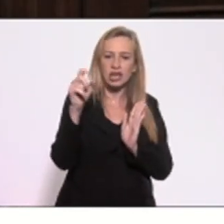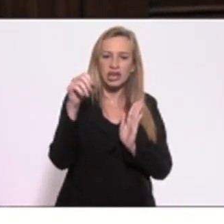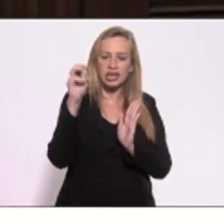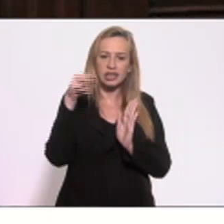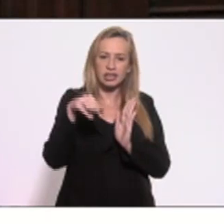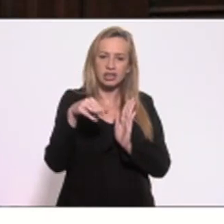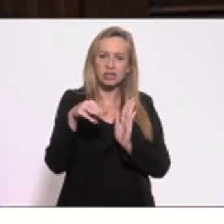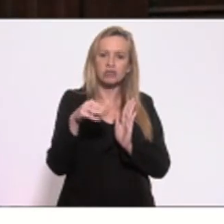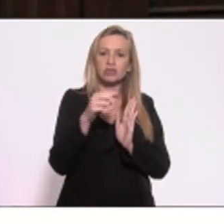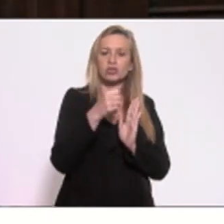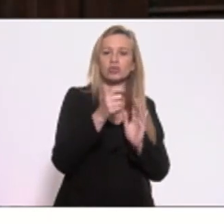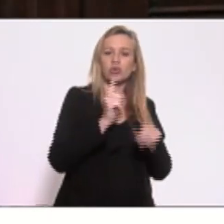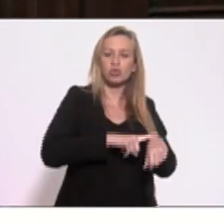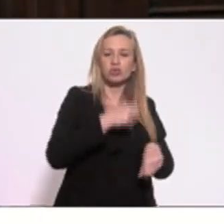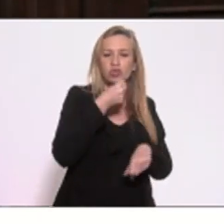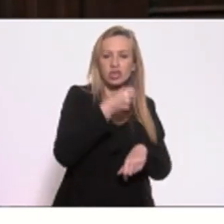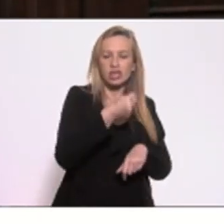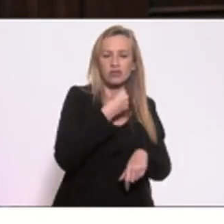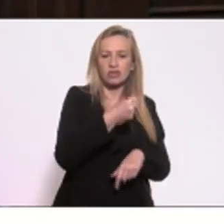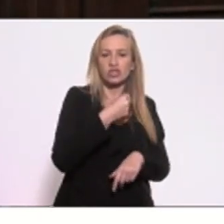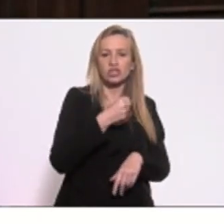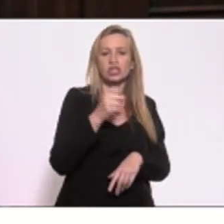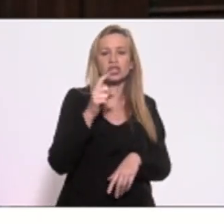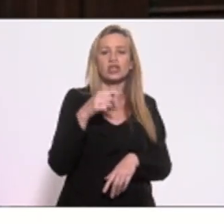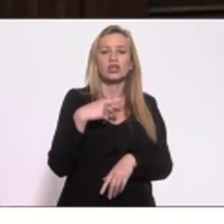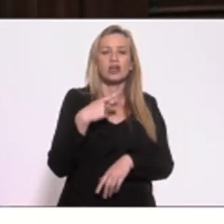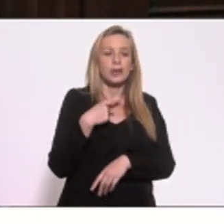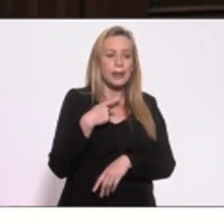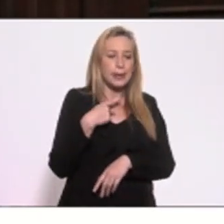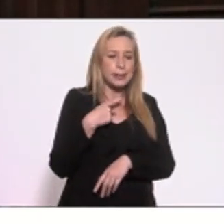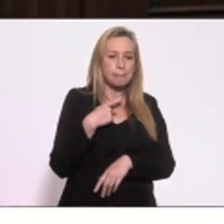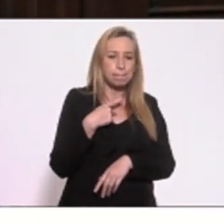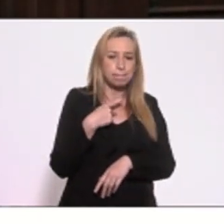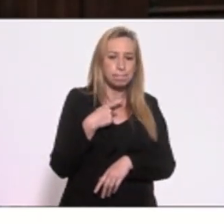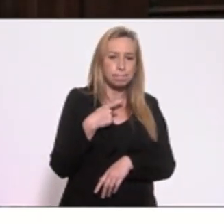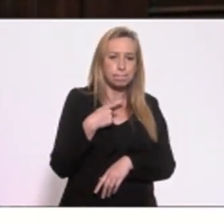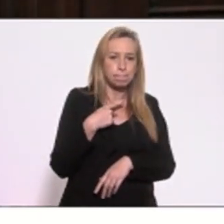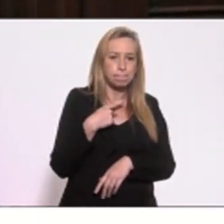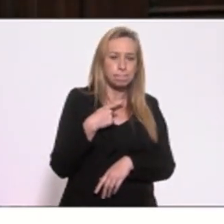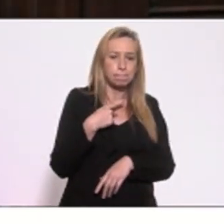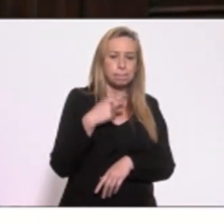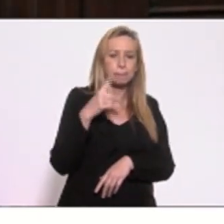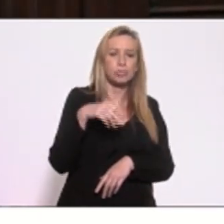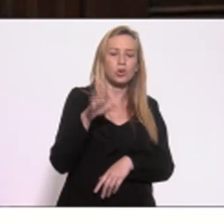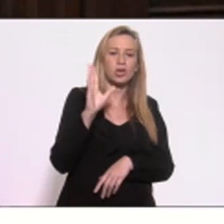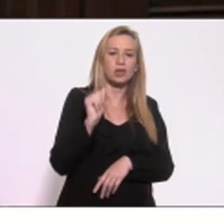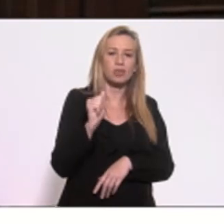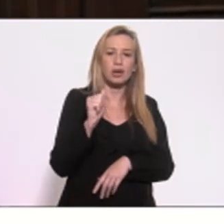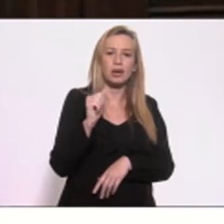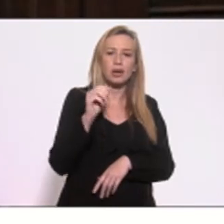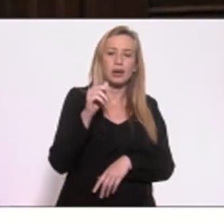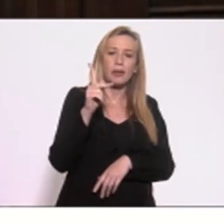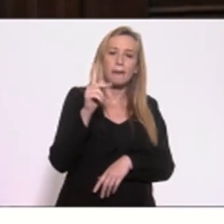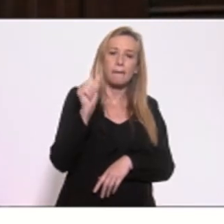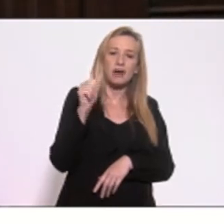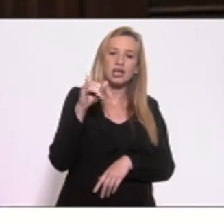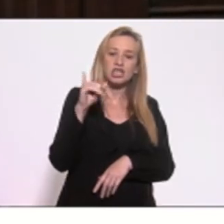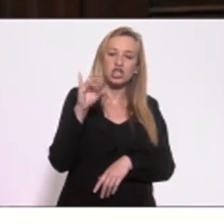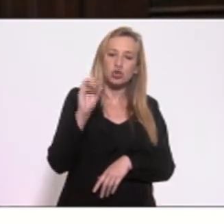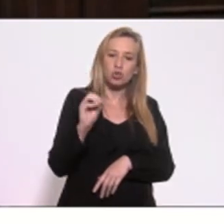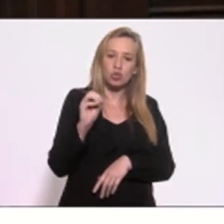uma entrevista dada no programa Pânico, onde ele